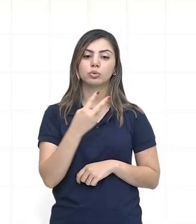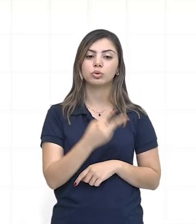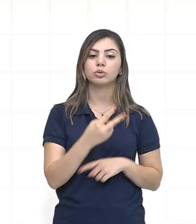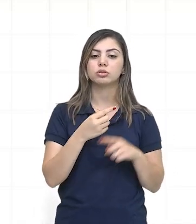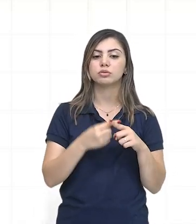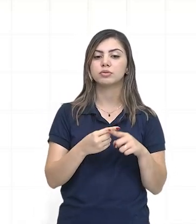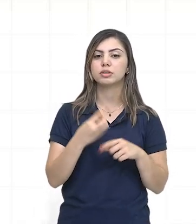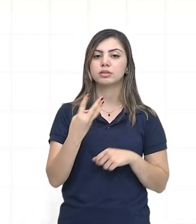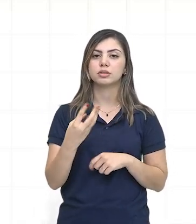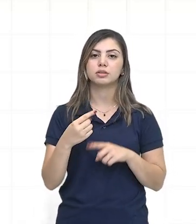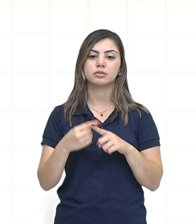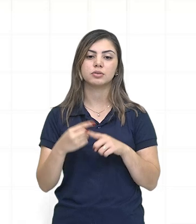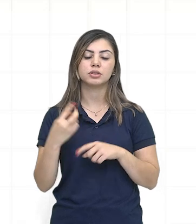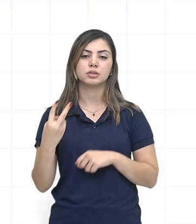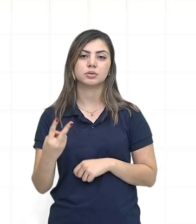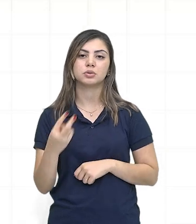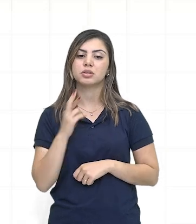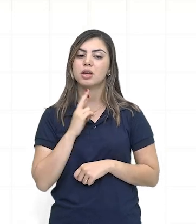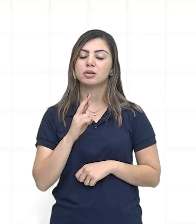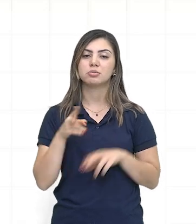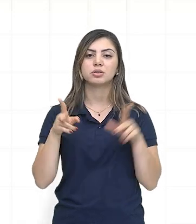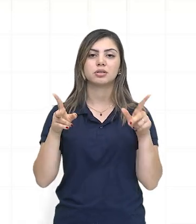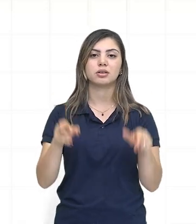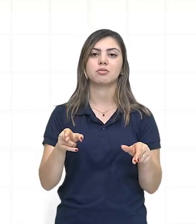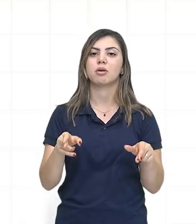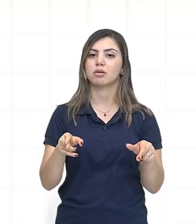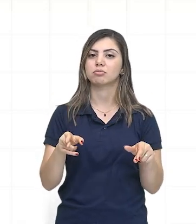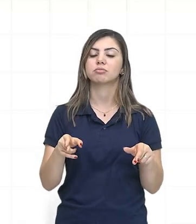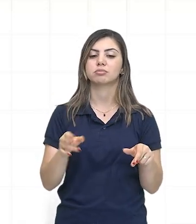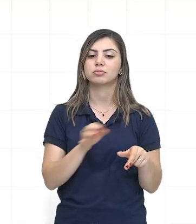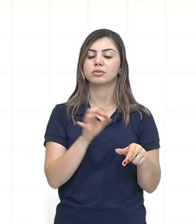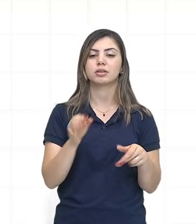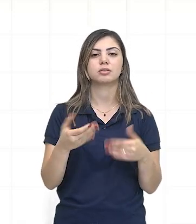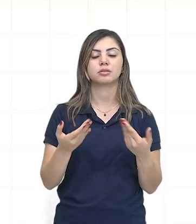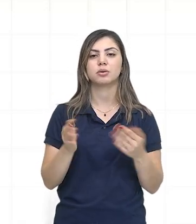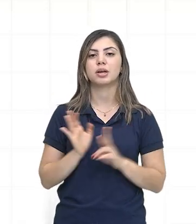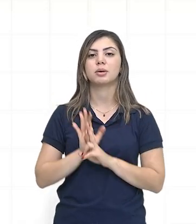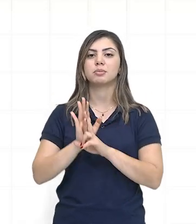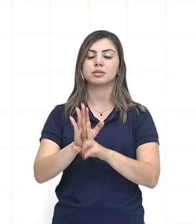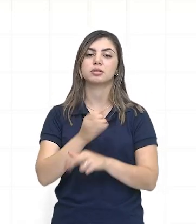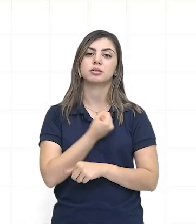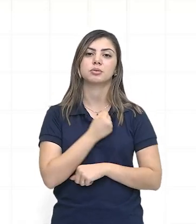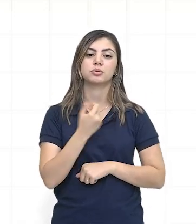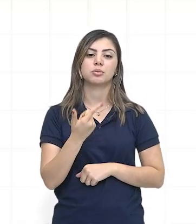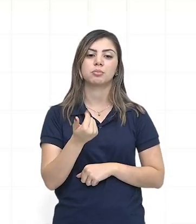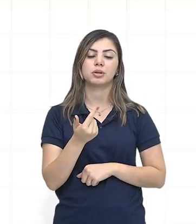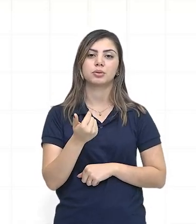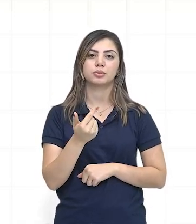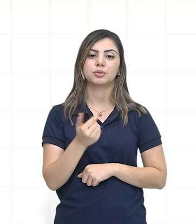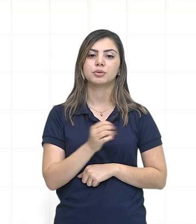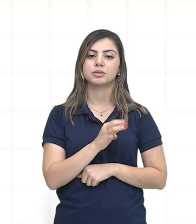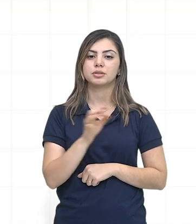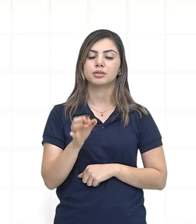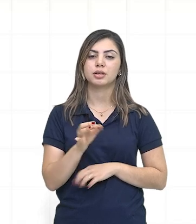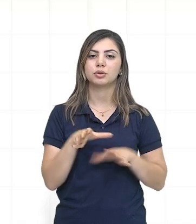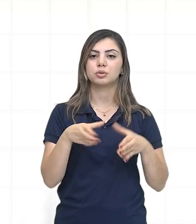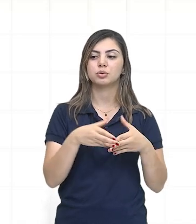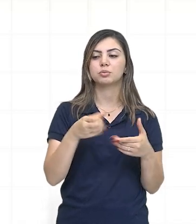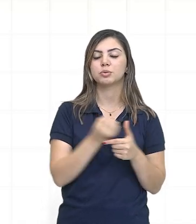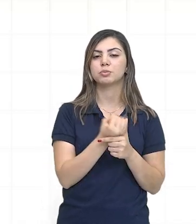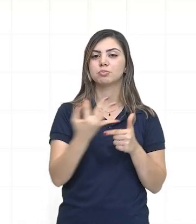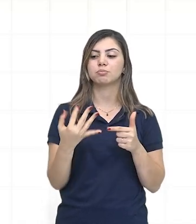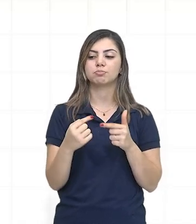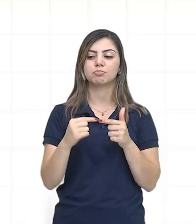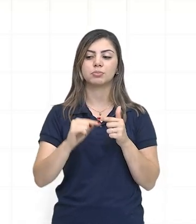2 vezes 3 vezes 2. Essa aqui é a mesma representação do 12 como produto de números